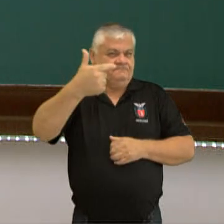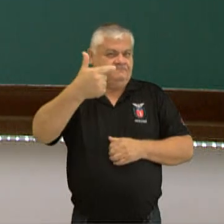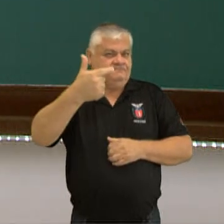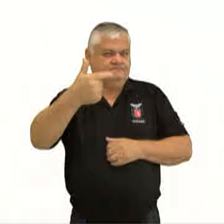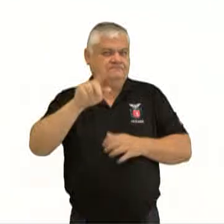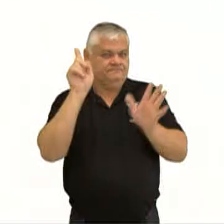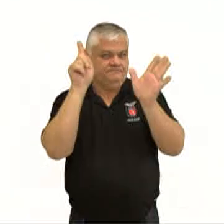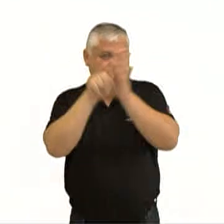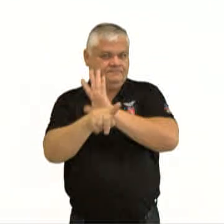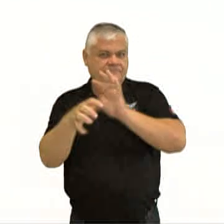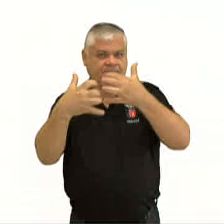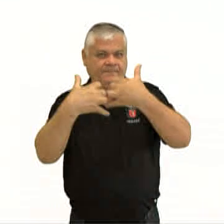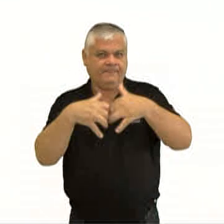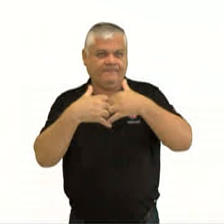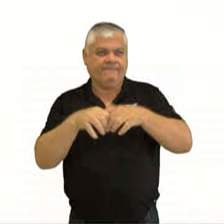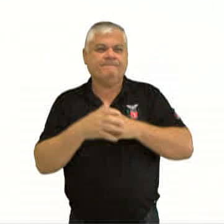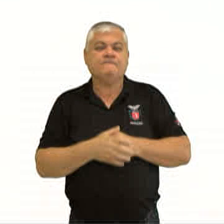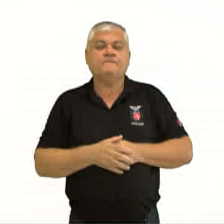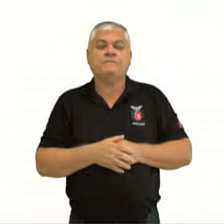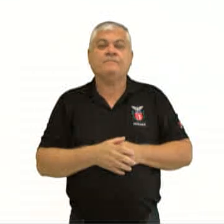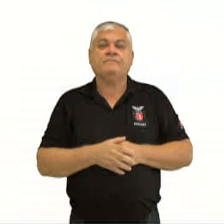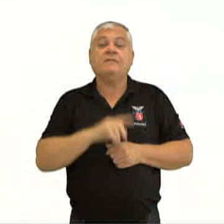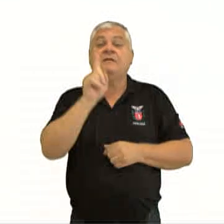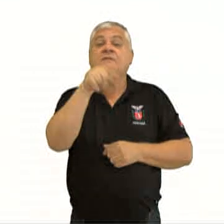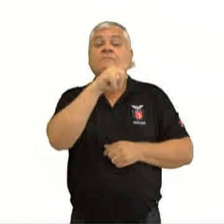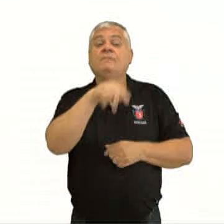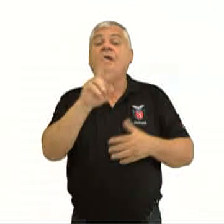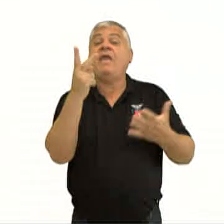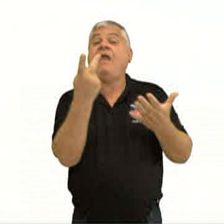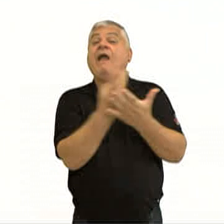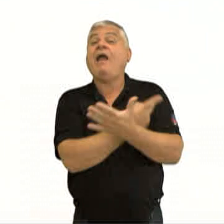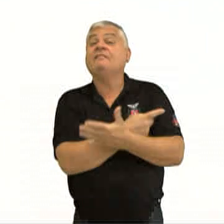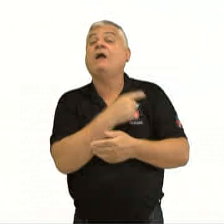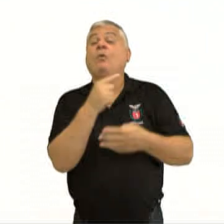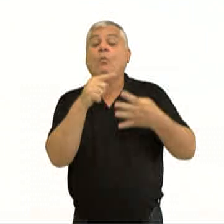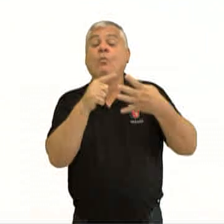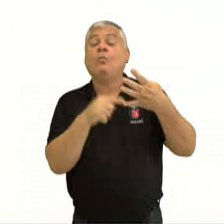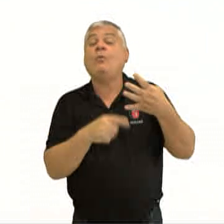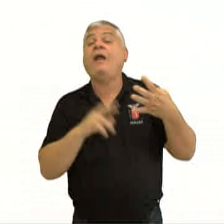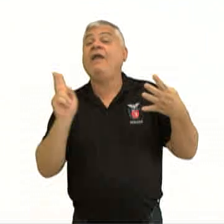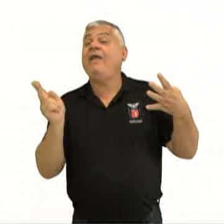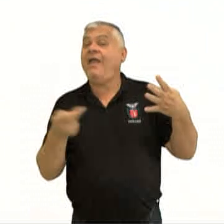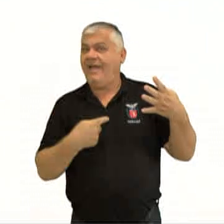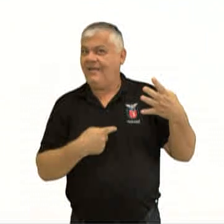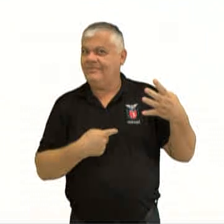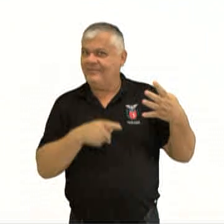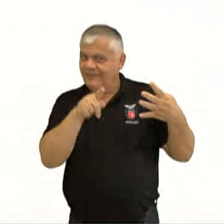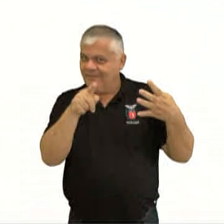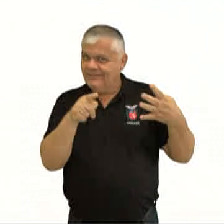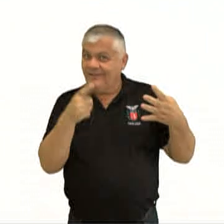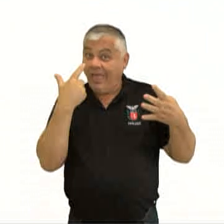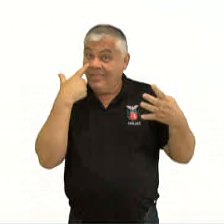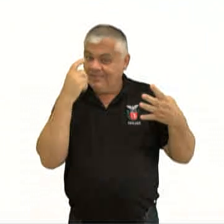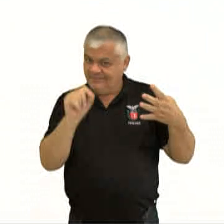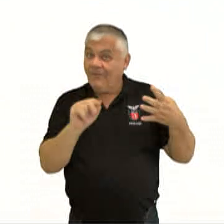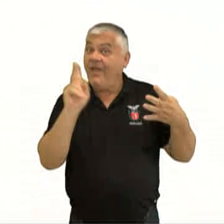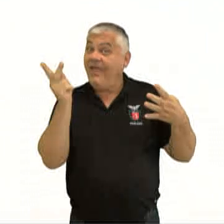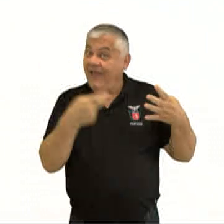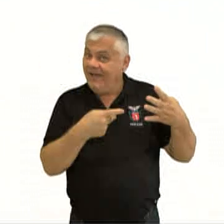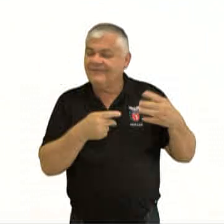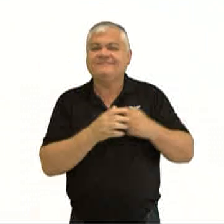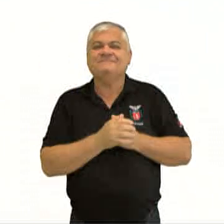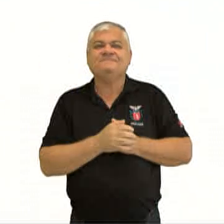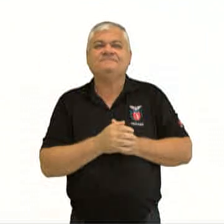último quiz da aula? Assinale a alternativa incorreta em relação ao planeta Terra. Atenção, incorreta. Alternativa